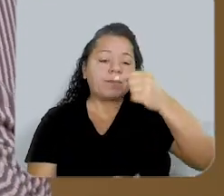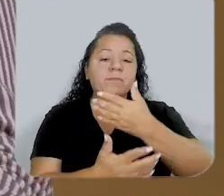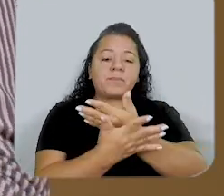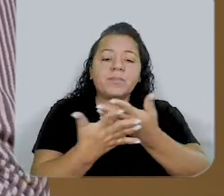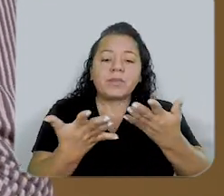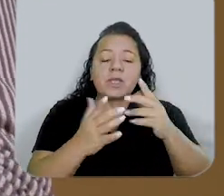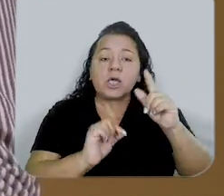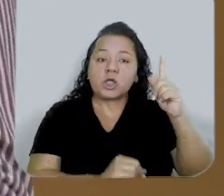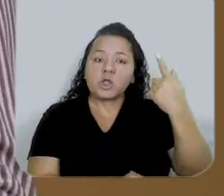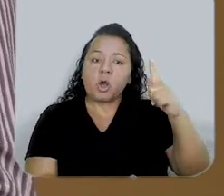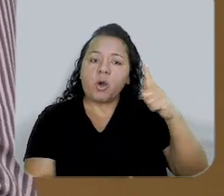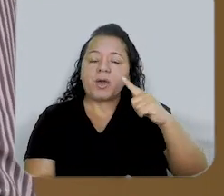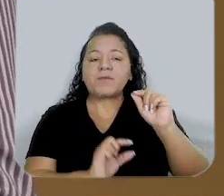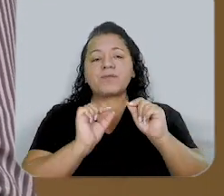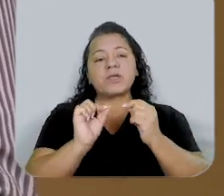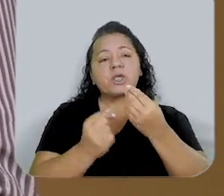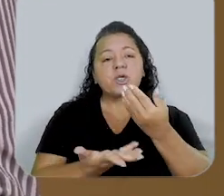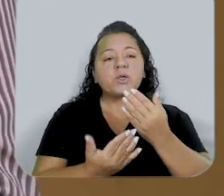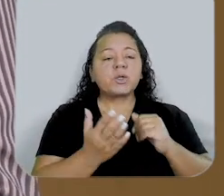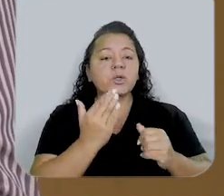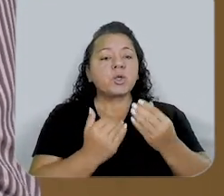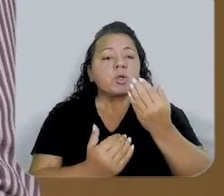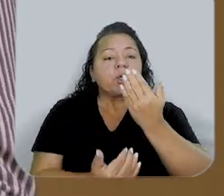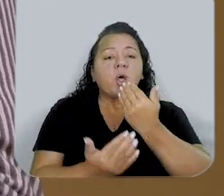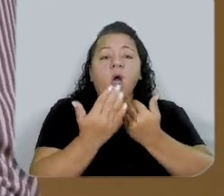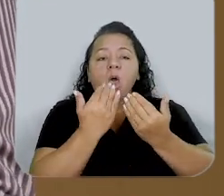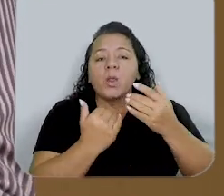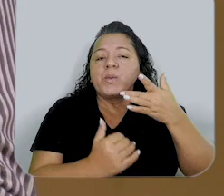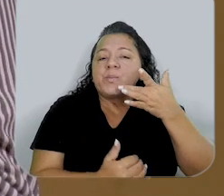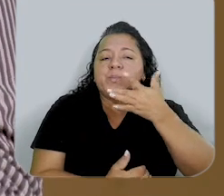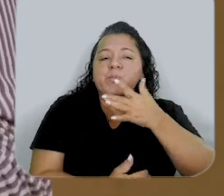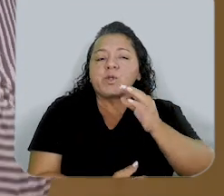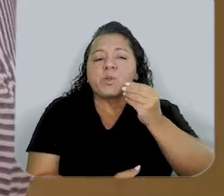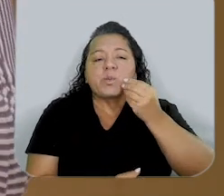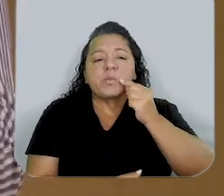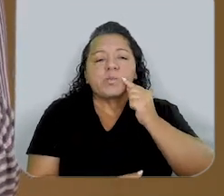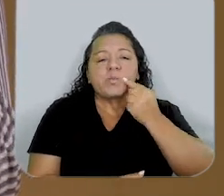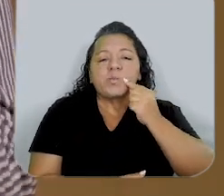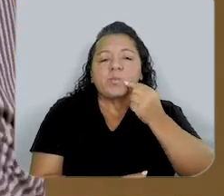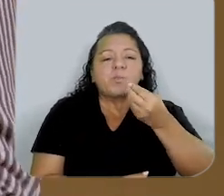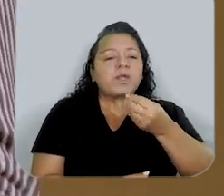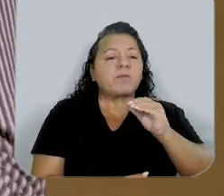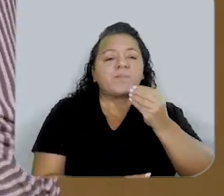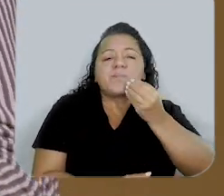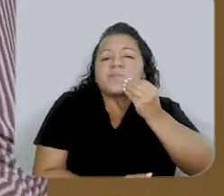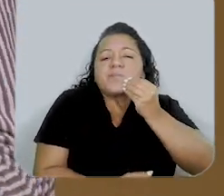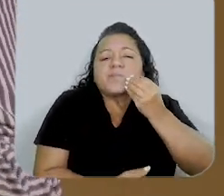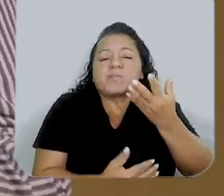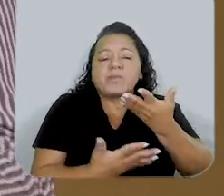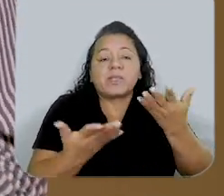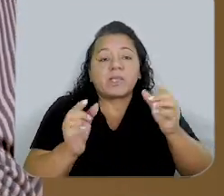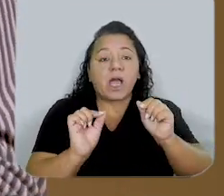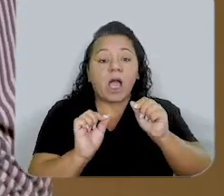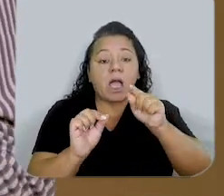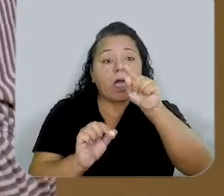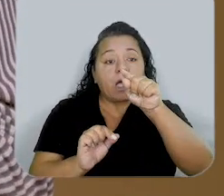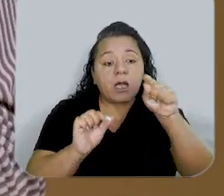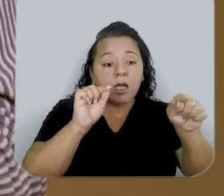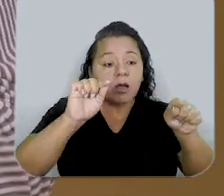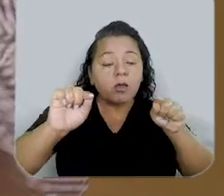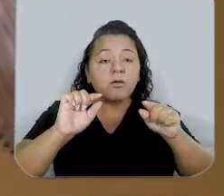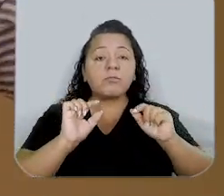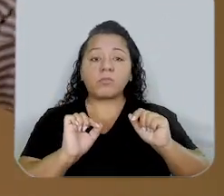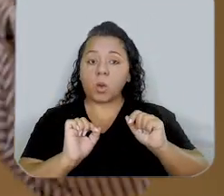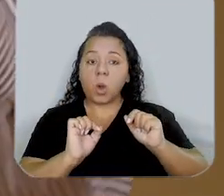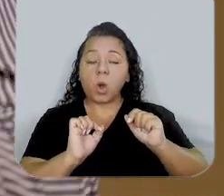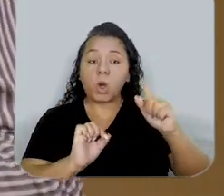várias representações e definições para esse conceito, né? Uma delas é um indicador geográfico, que é onde você tem, por exemplo, a farinha